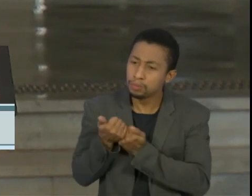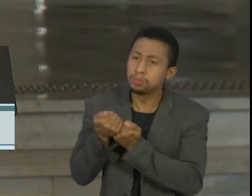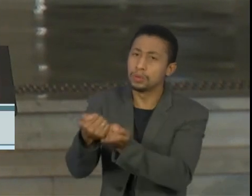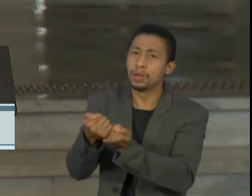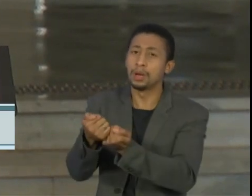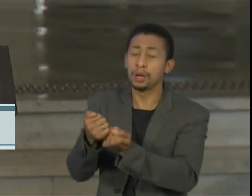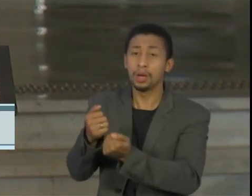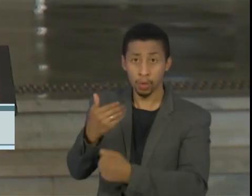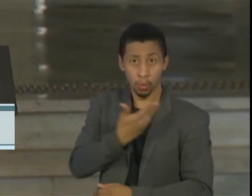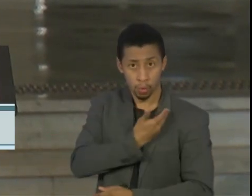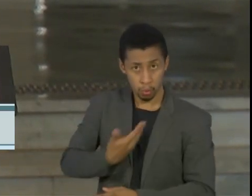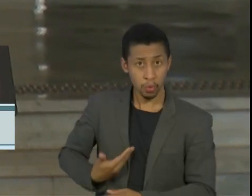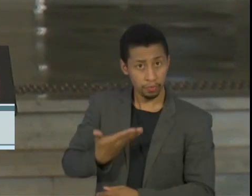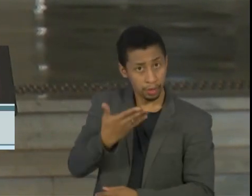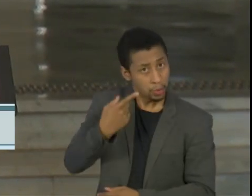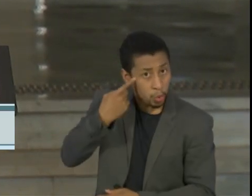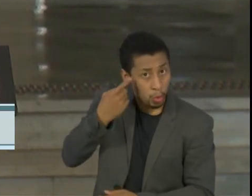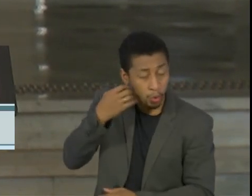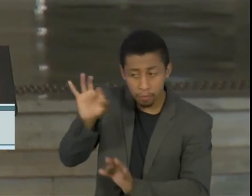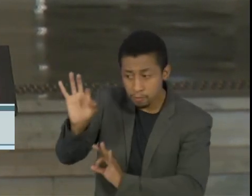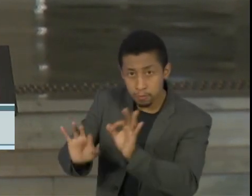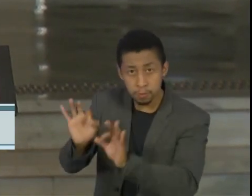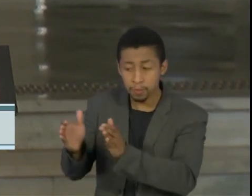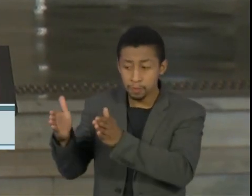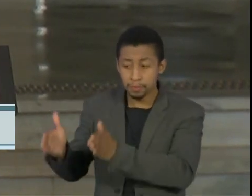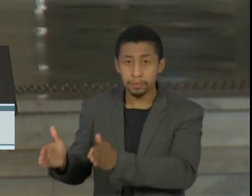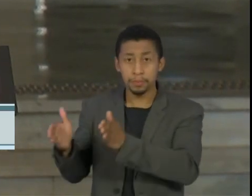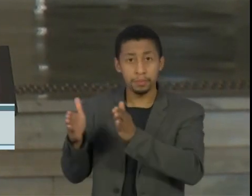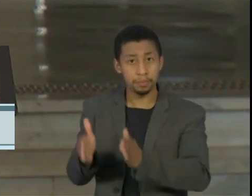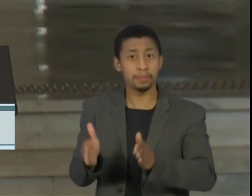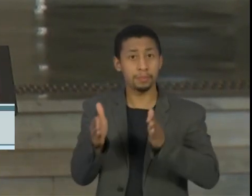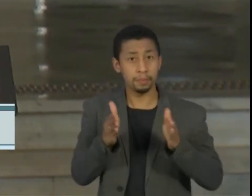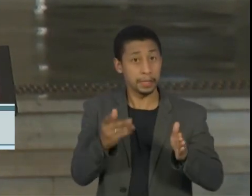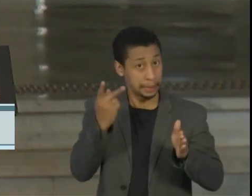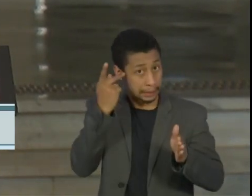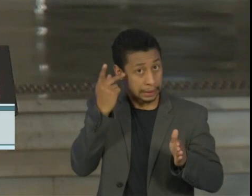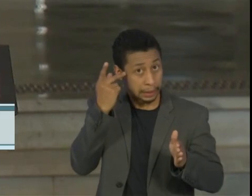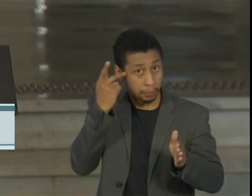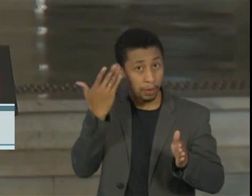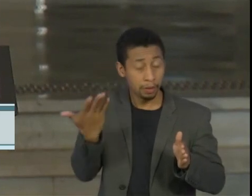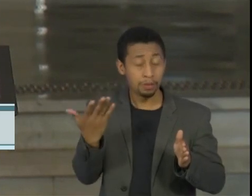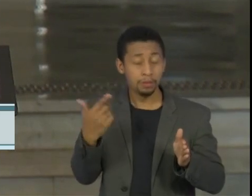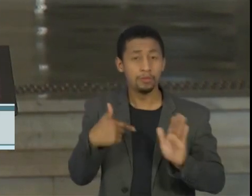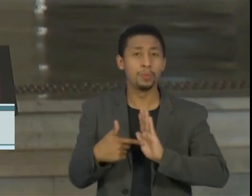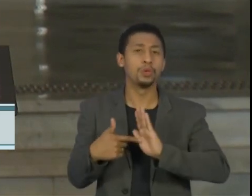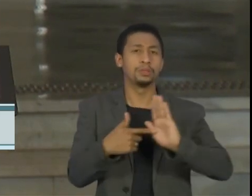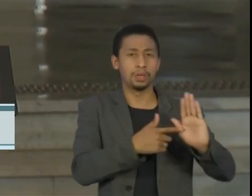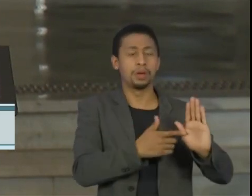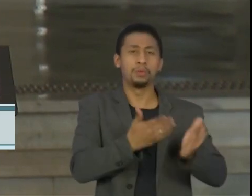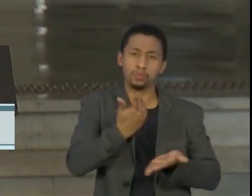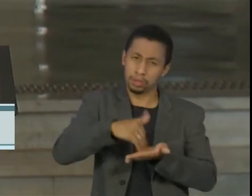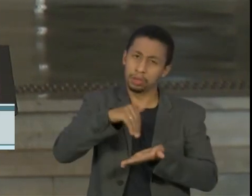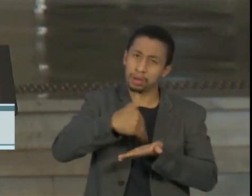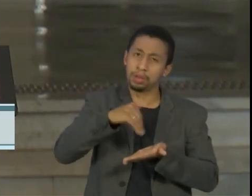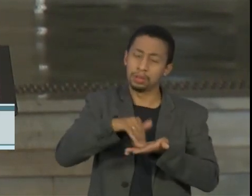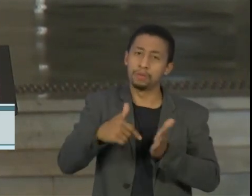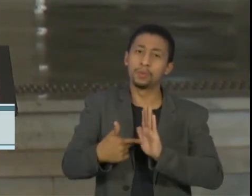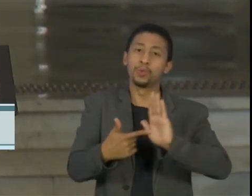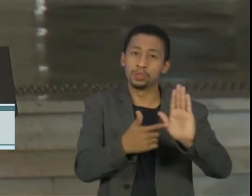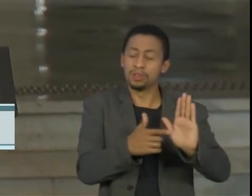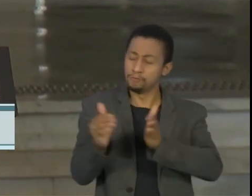na implantação do Plano São Paulo, que nós vamos ver em seguida com a apresentação do secretário, tem sido